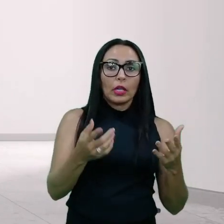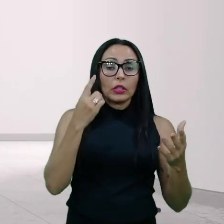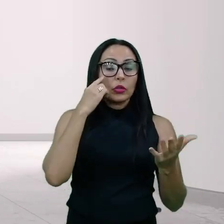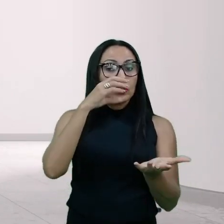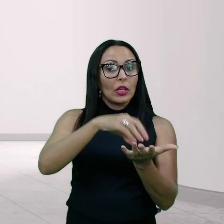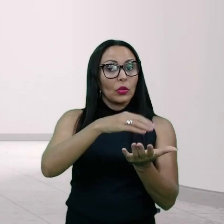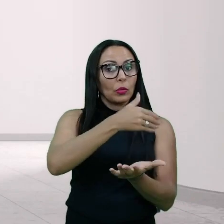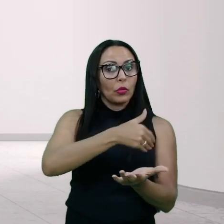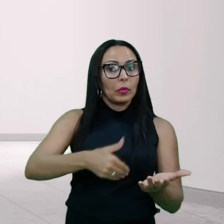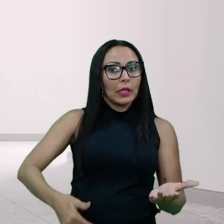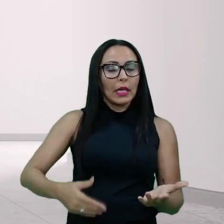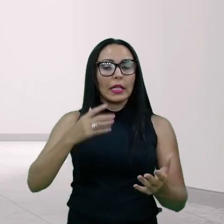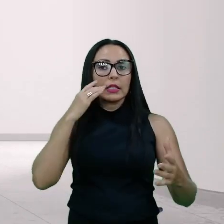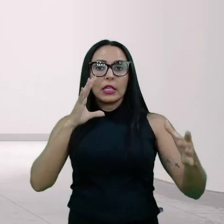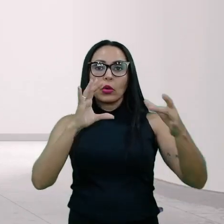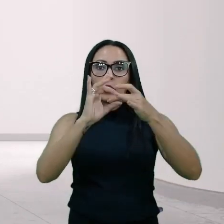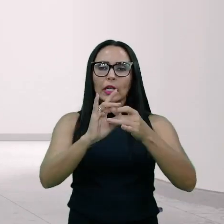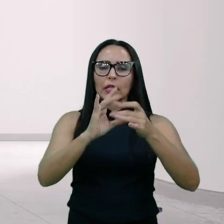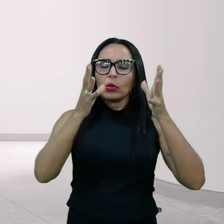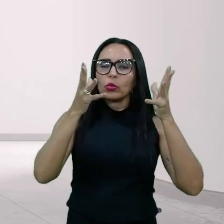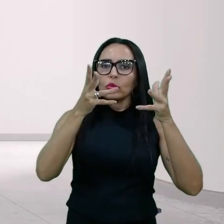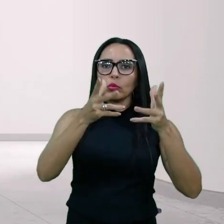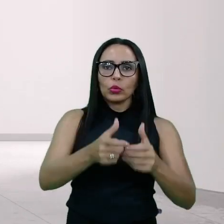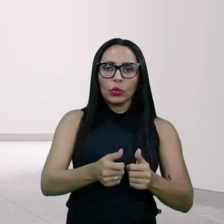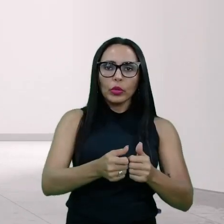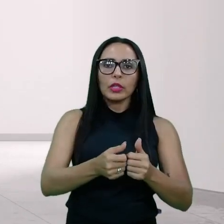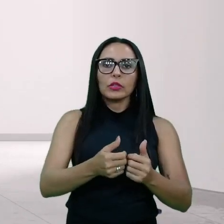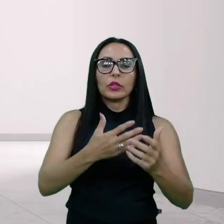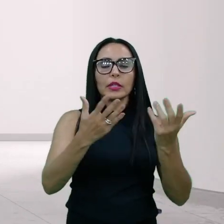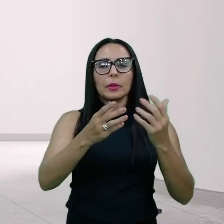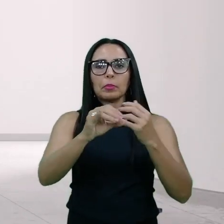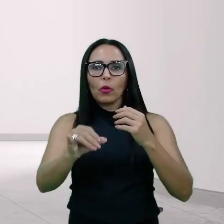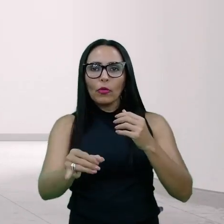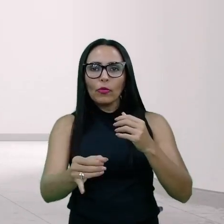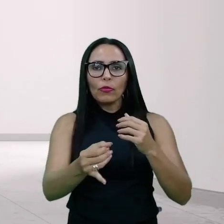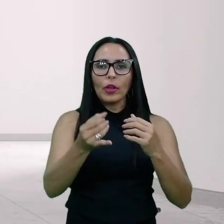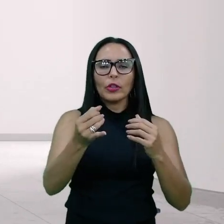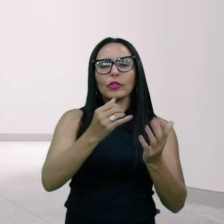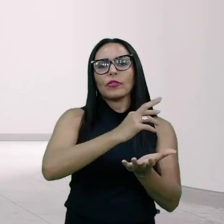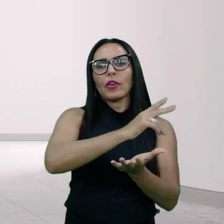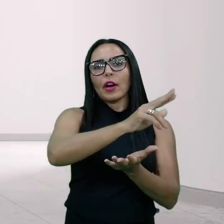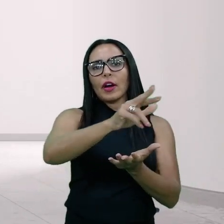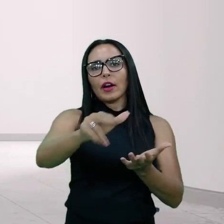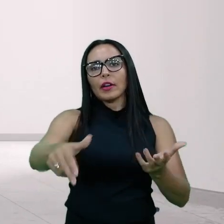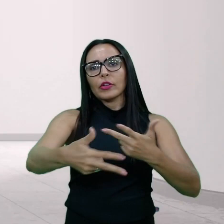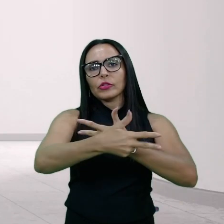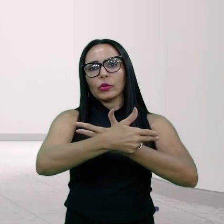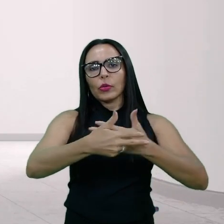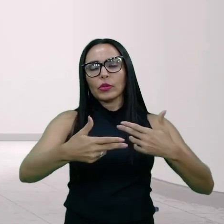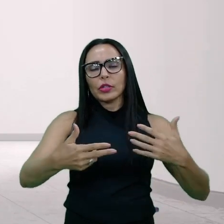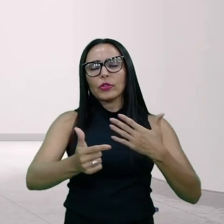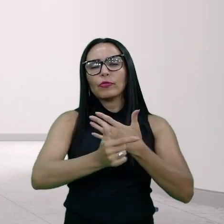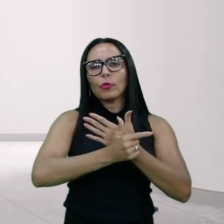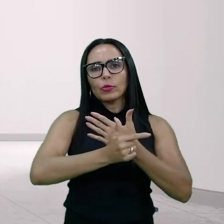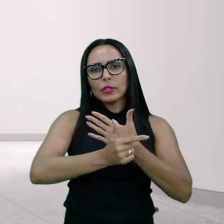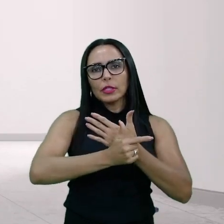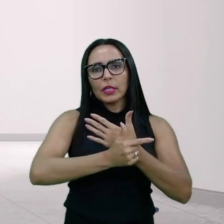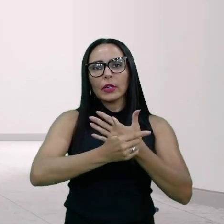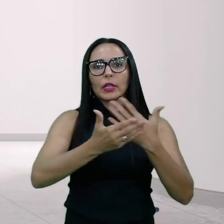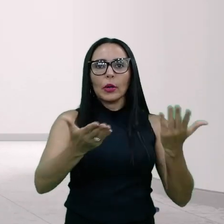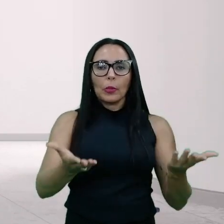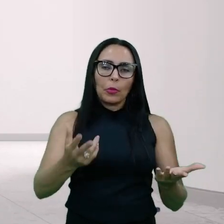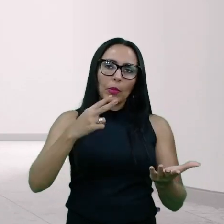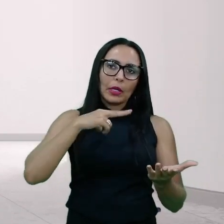público, ela se conecta com tudo isso e tira proveito de várias das coisas que funcionam para a iniciativa